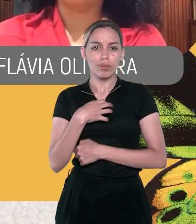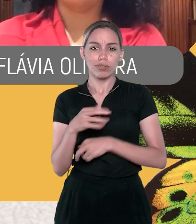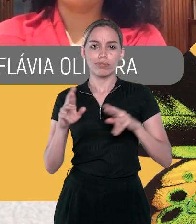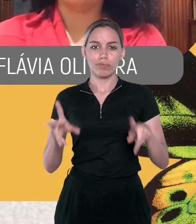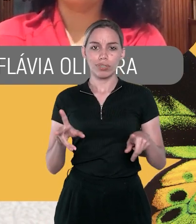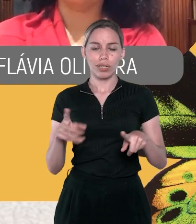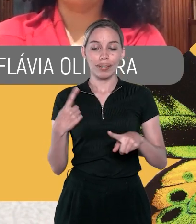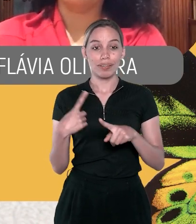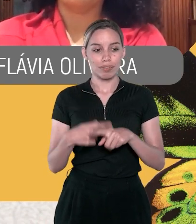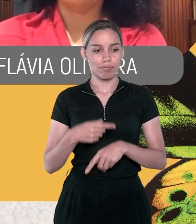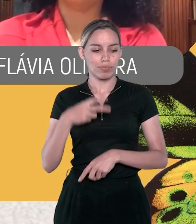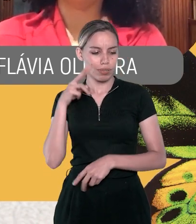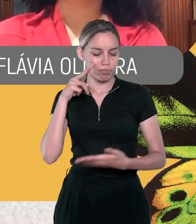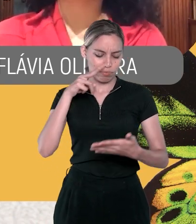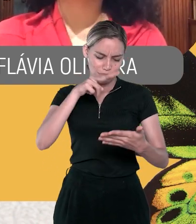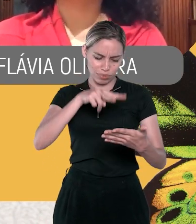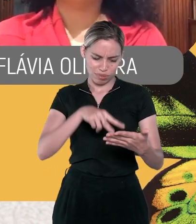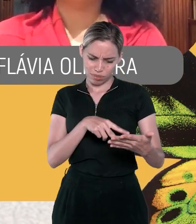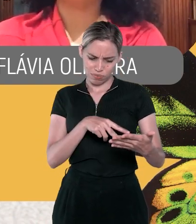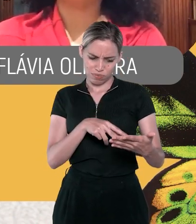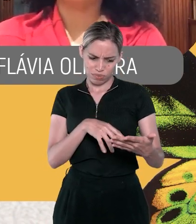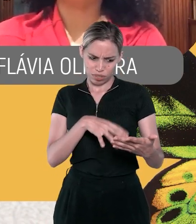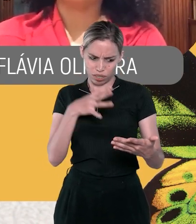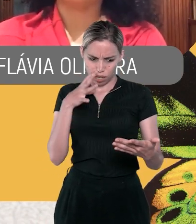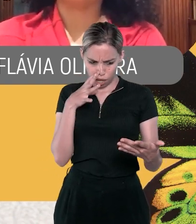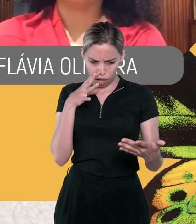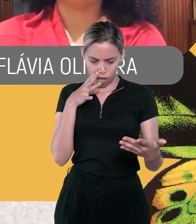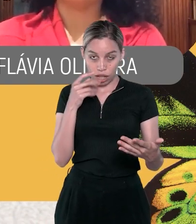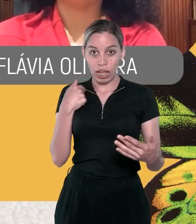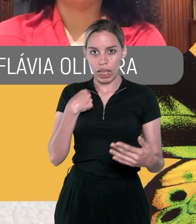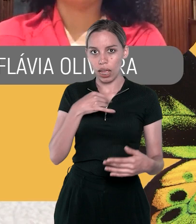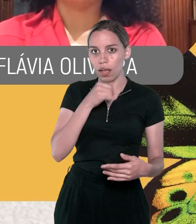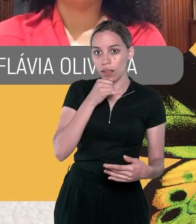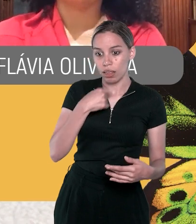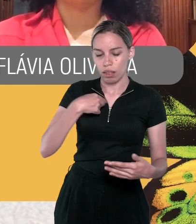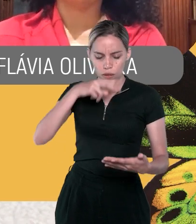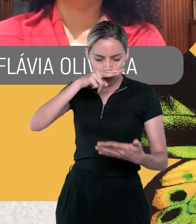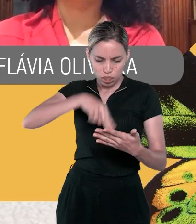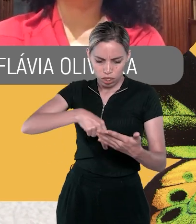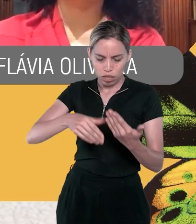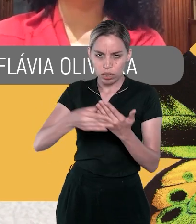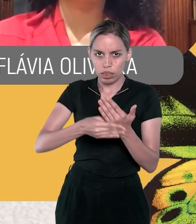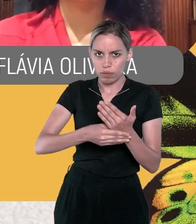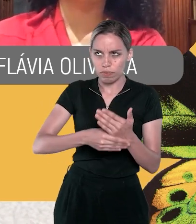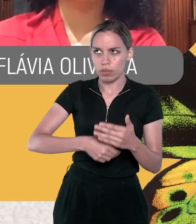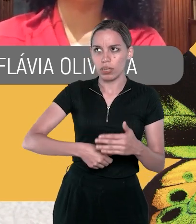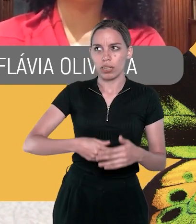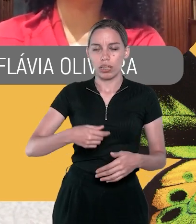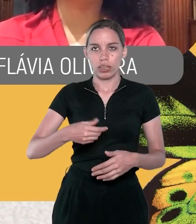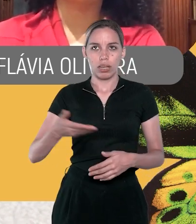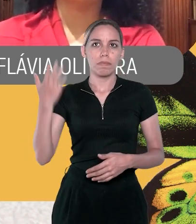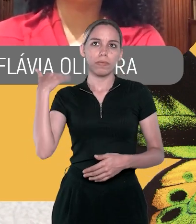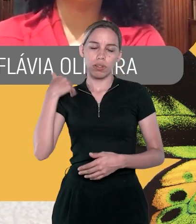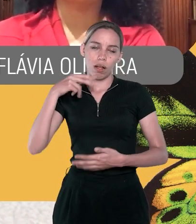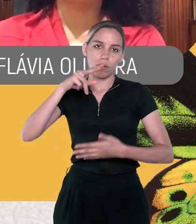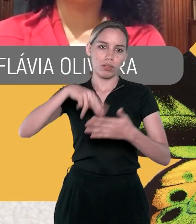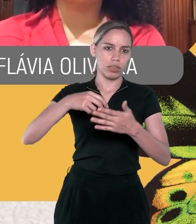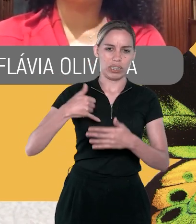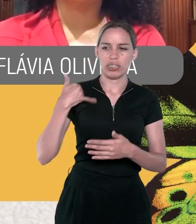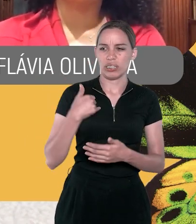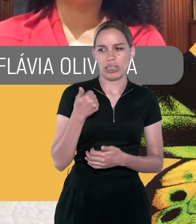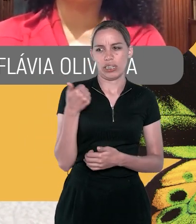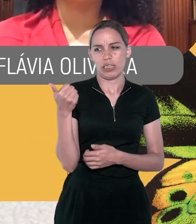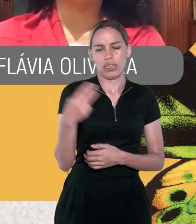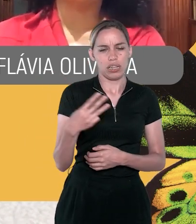realmente fica chocado. Eu estou lendo livros que eu li, estou relendo livros que eu li pela primeira vez com 14, 13 anos de idade,